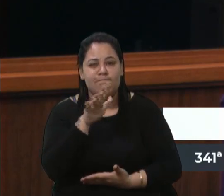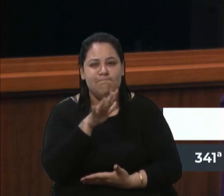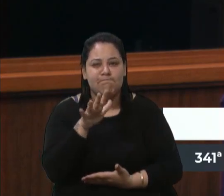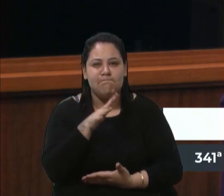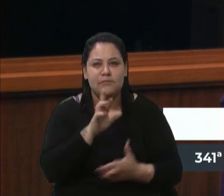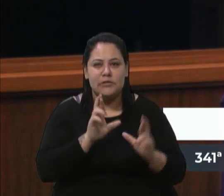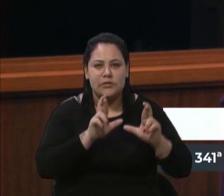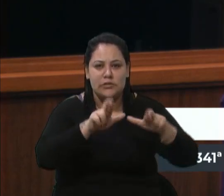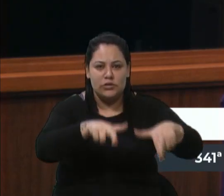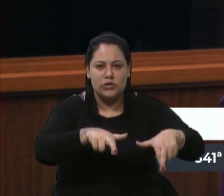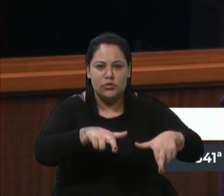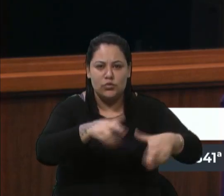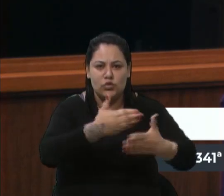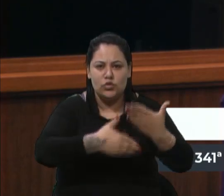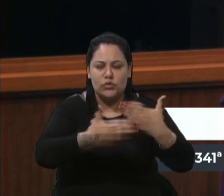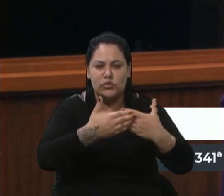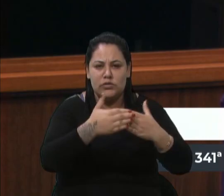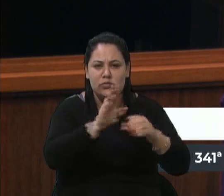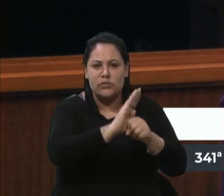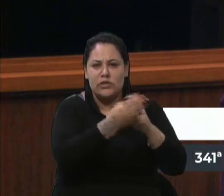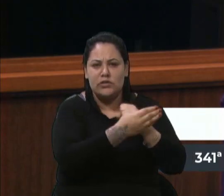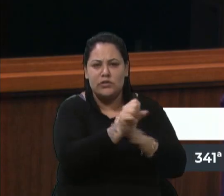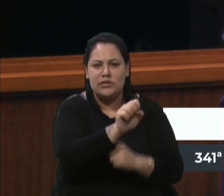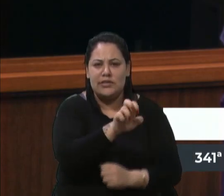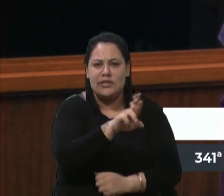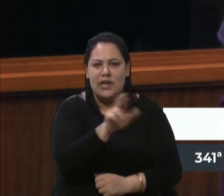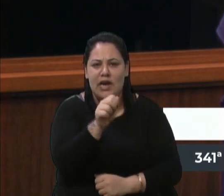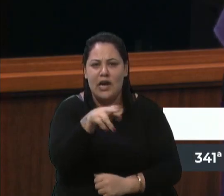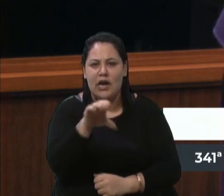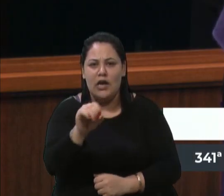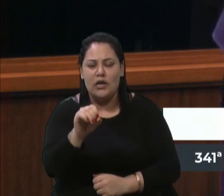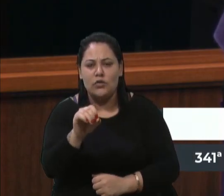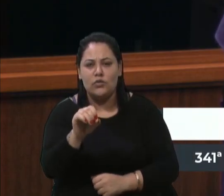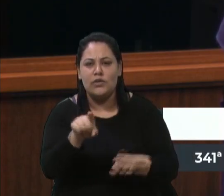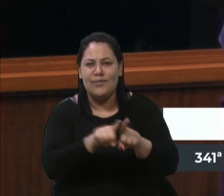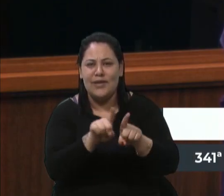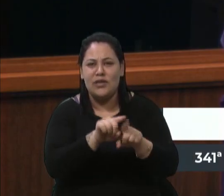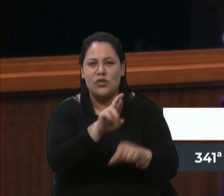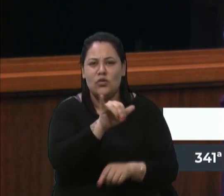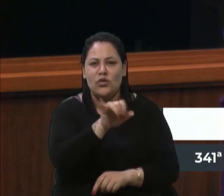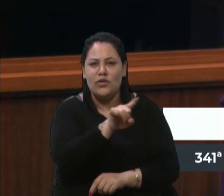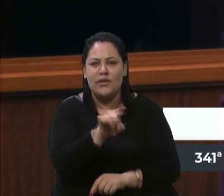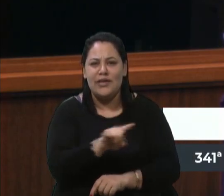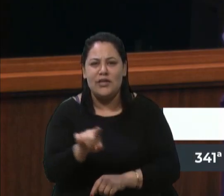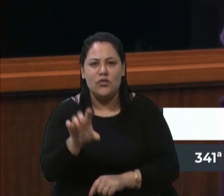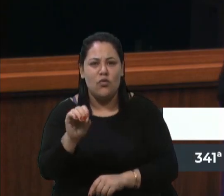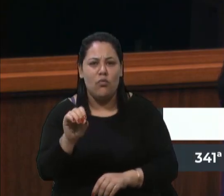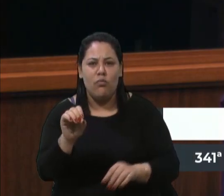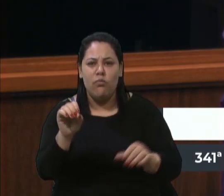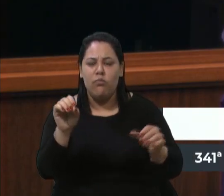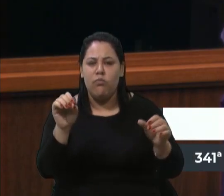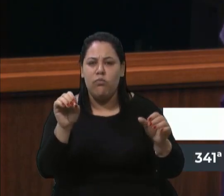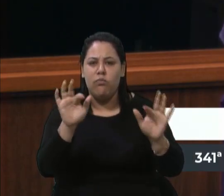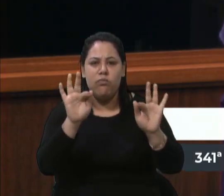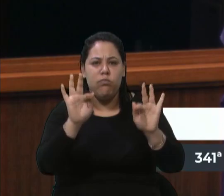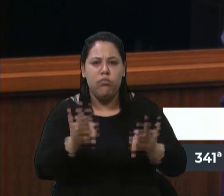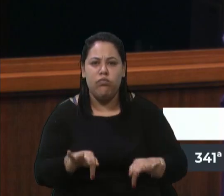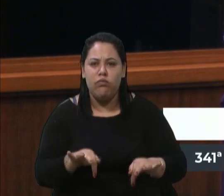região toda ali do Serrano e do Risso ficaram completamente desassistidas